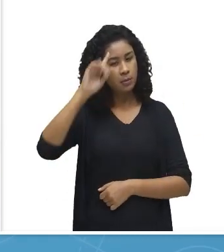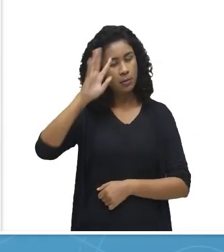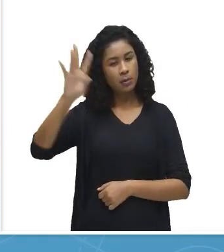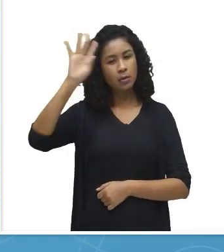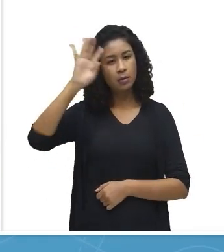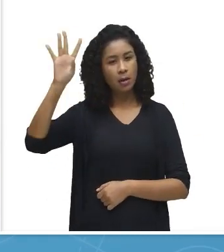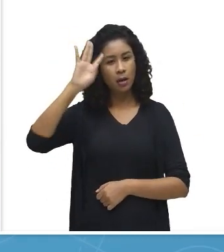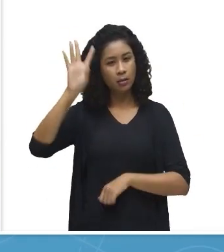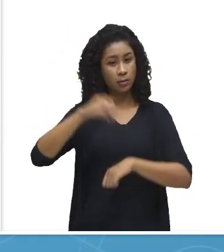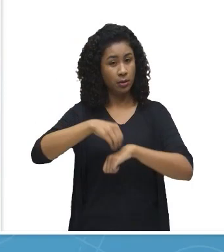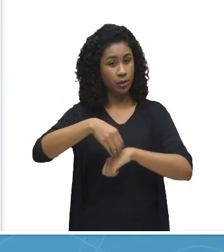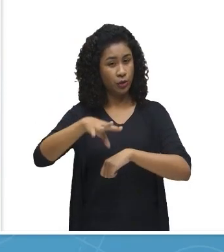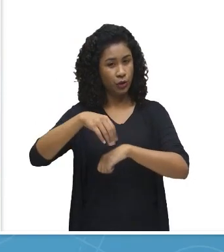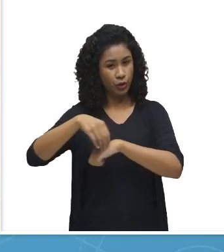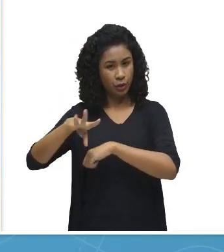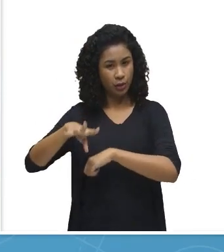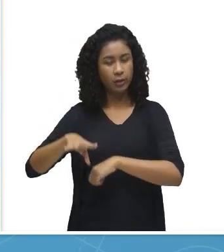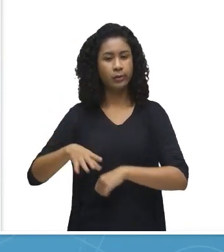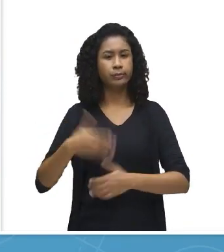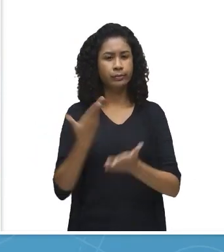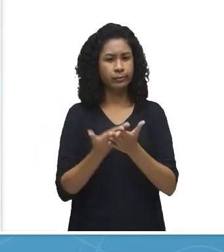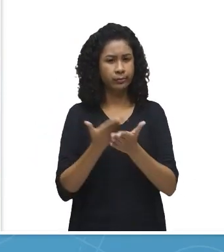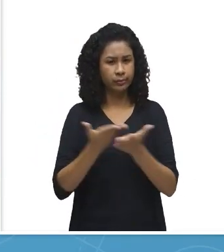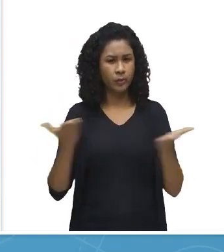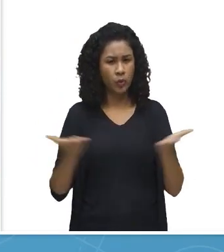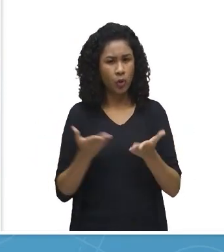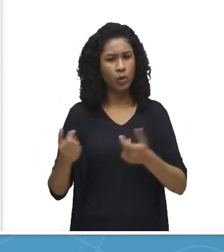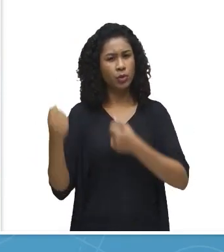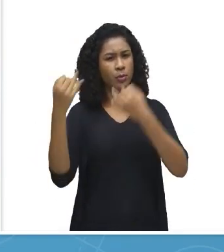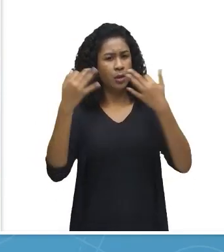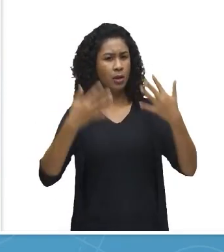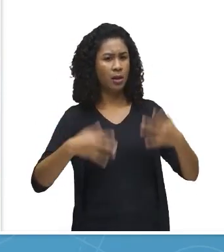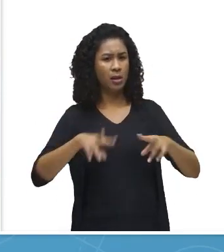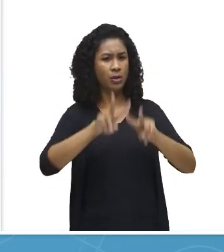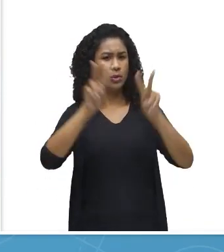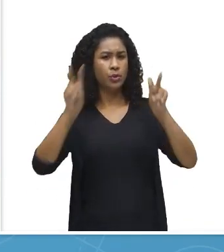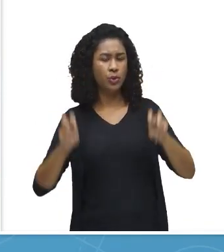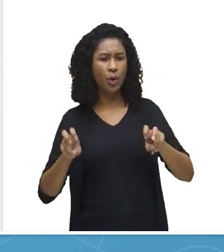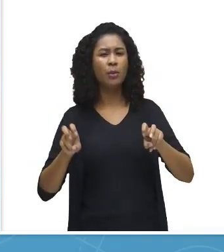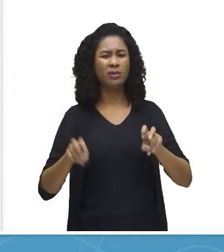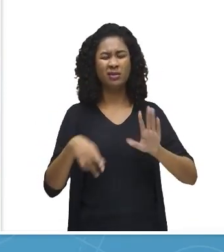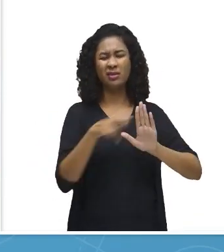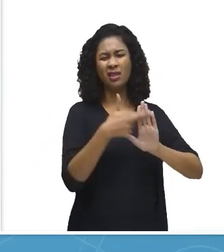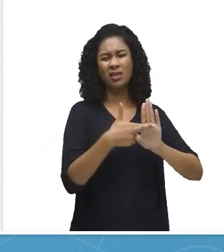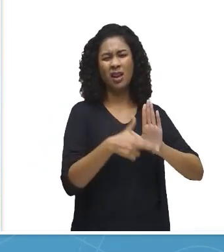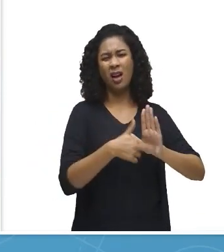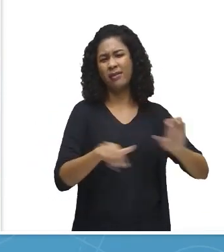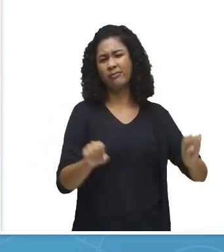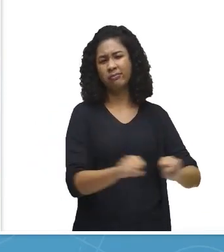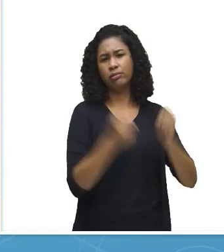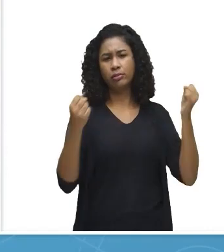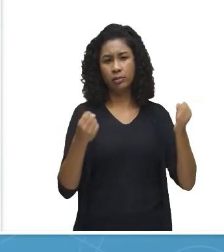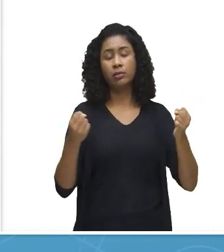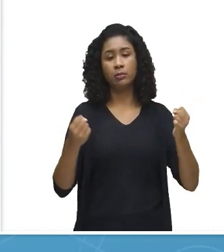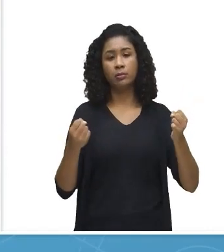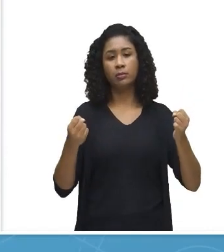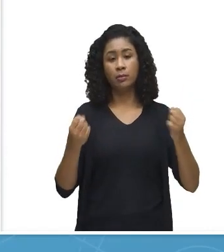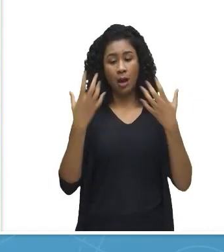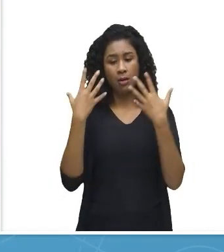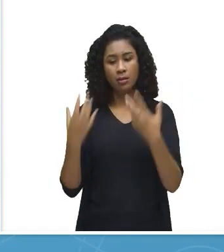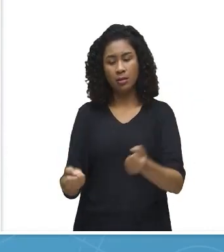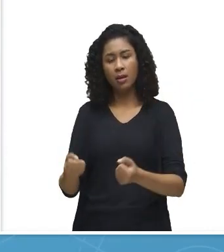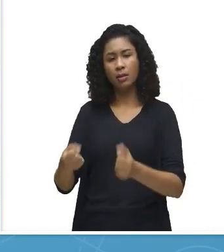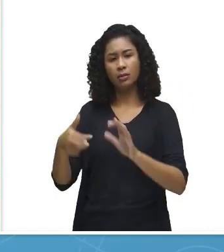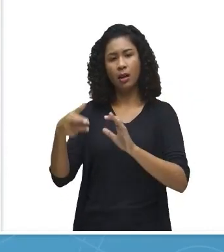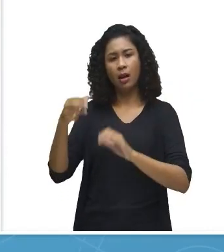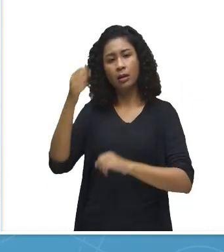hoje. Nós falamos ao longo da nossa aula da quebra de paradigmas, que muitas das vezes a gente precisa quebrar paradigmas para surgir novas ideias.